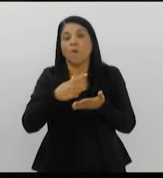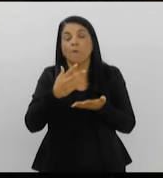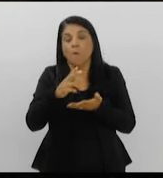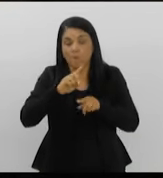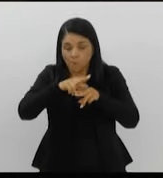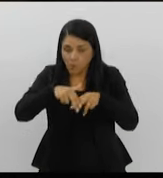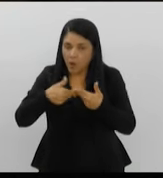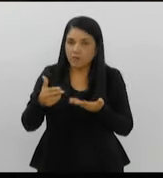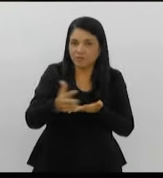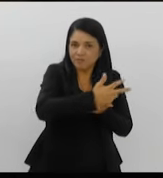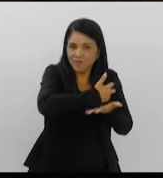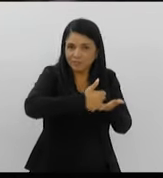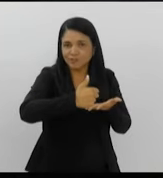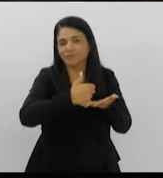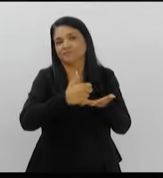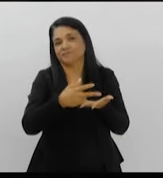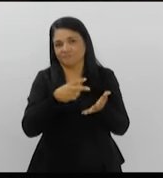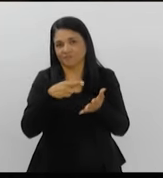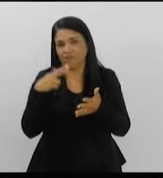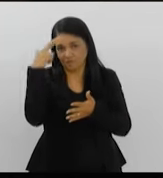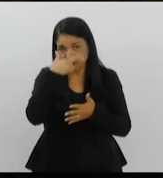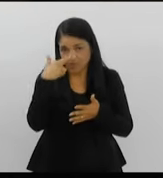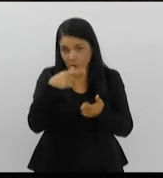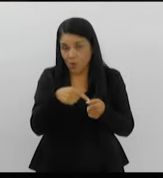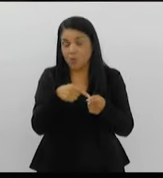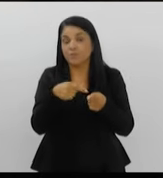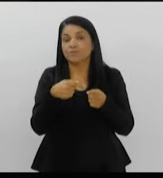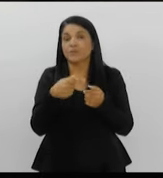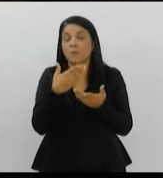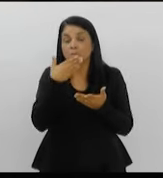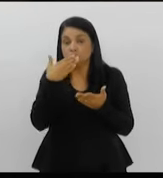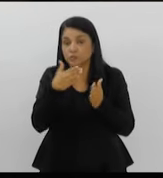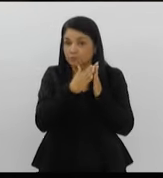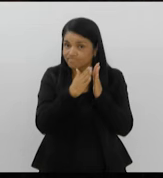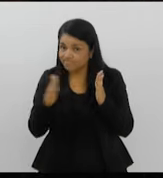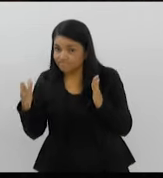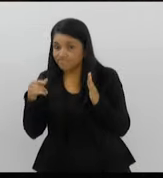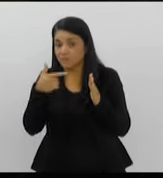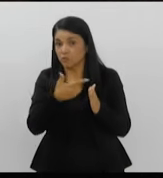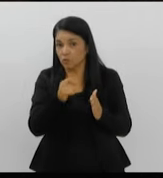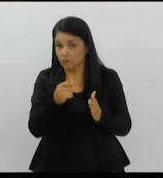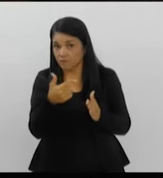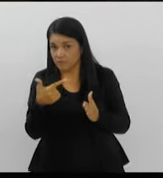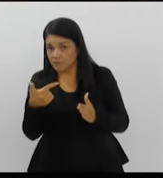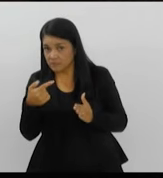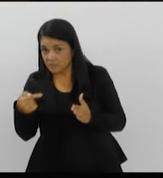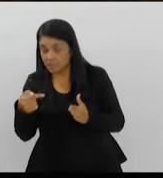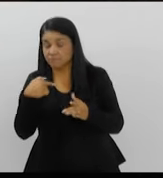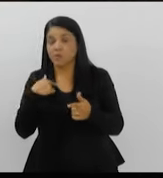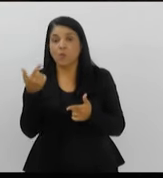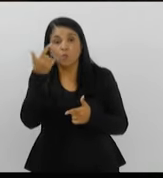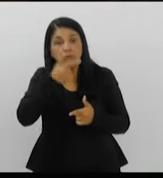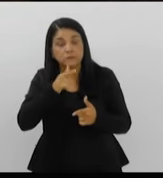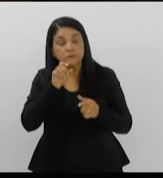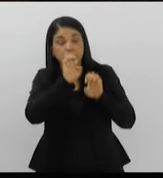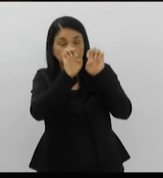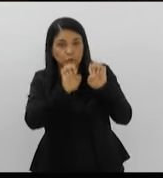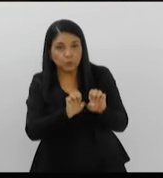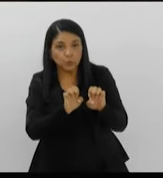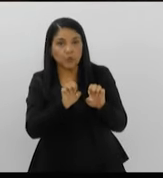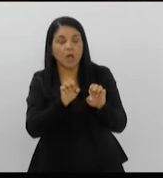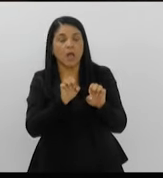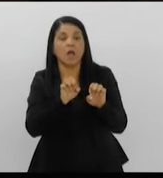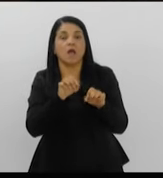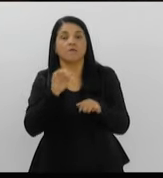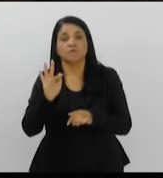fiscal. Então, um dos motivos do pedido dessa prorrogação é justamente enfrentar essa questão e conseguir reestruturar a Fundação para